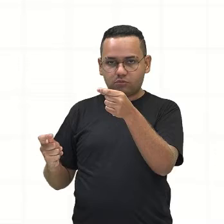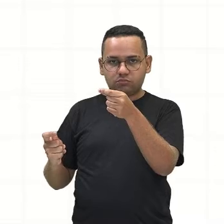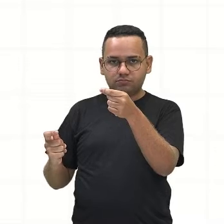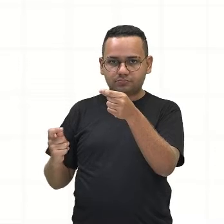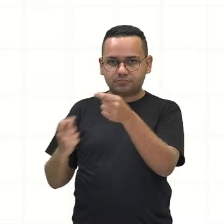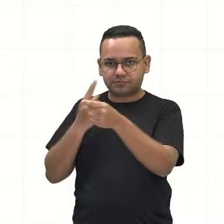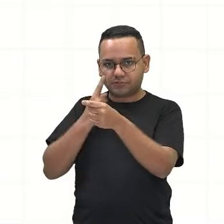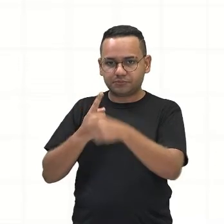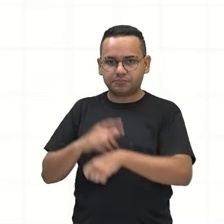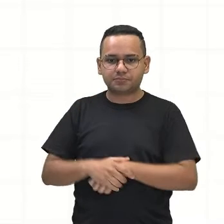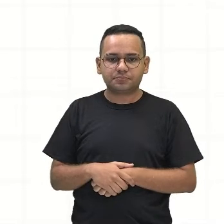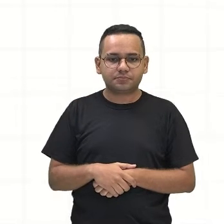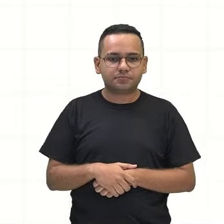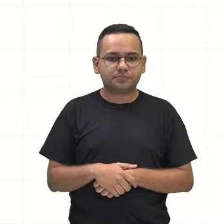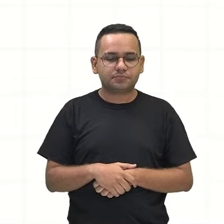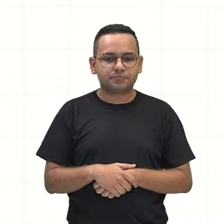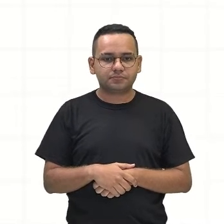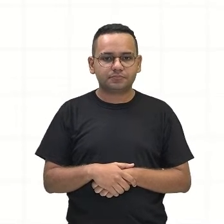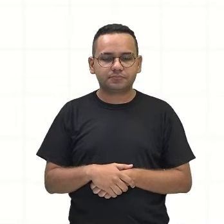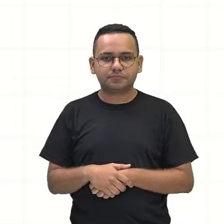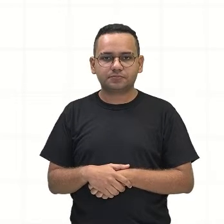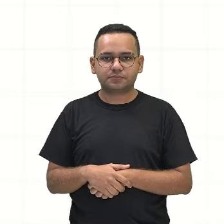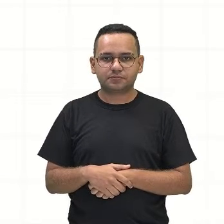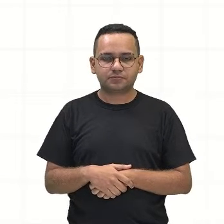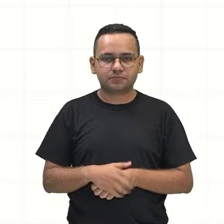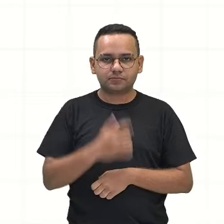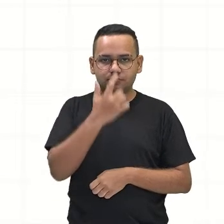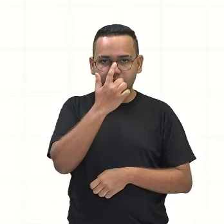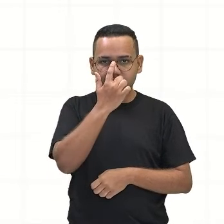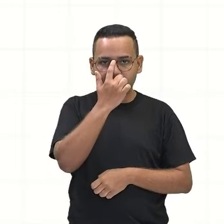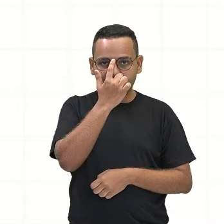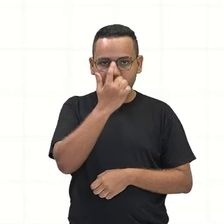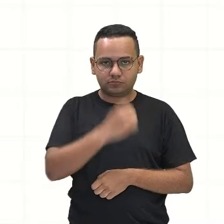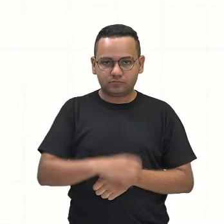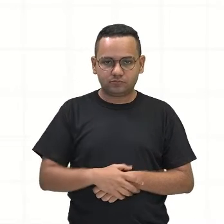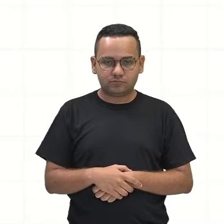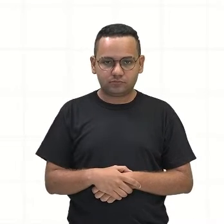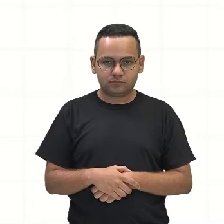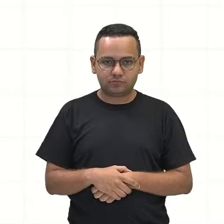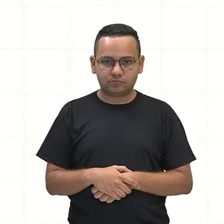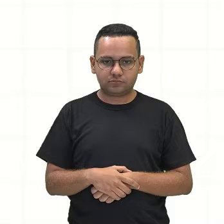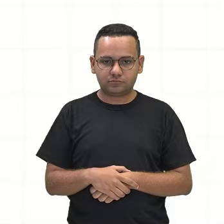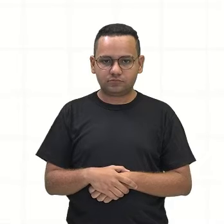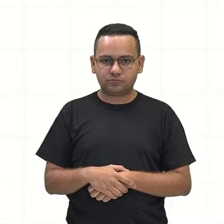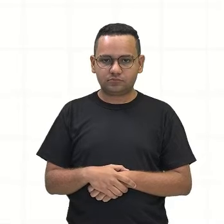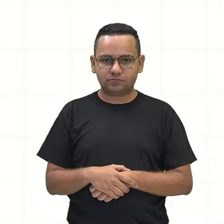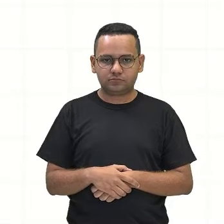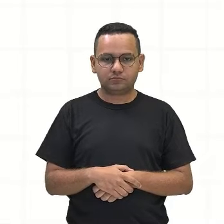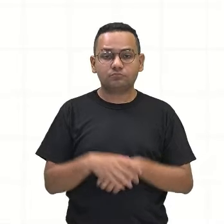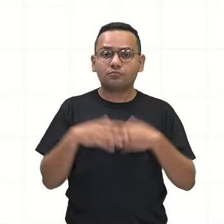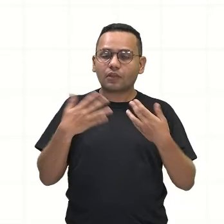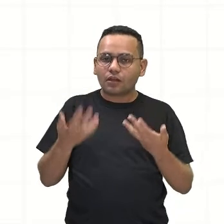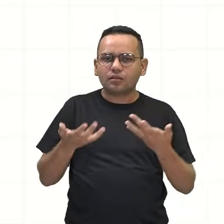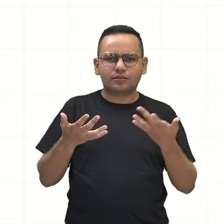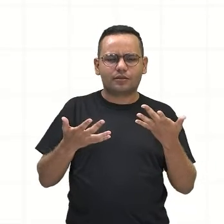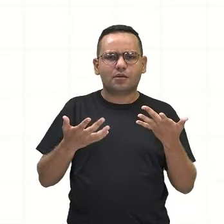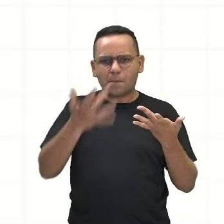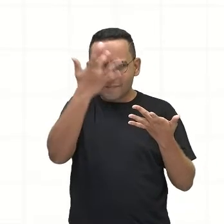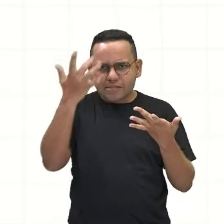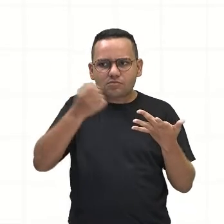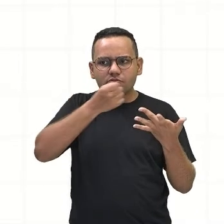Ó, ao total. No caso aqui, foram 100 entrevistados,